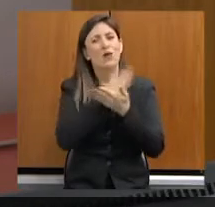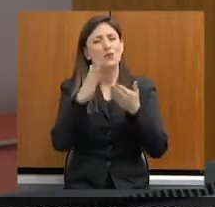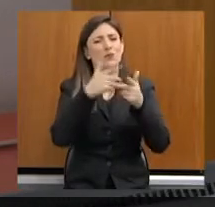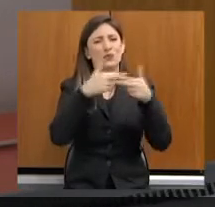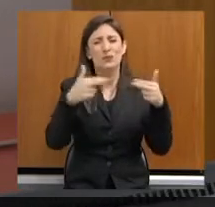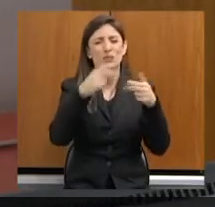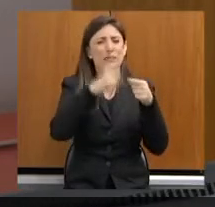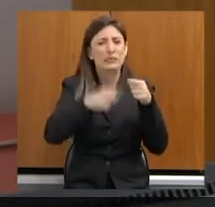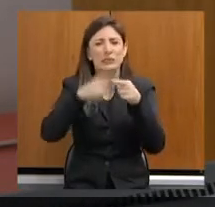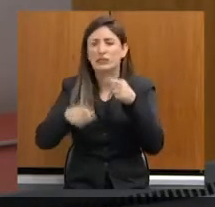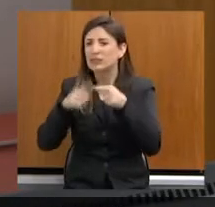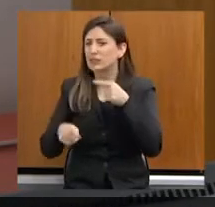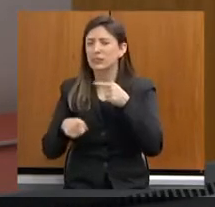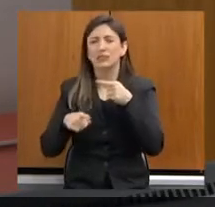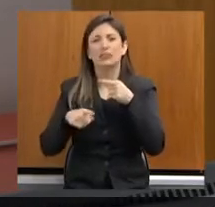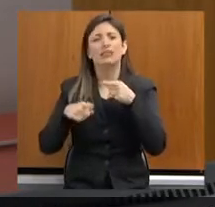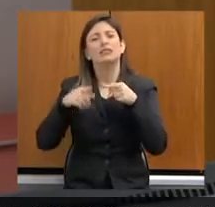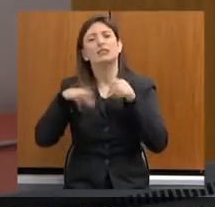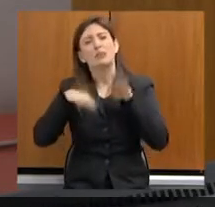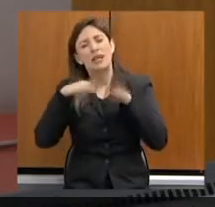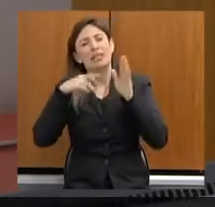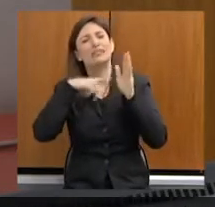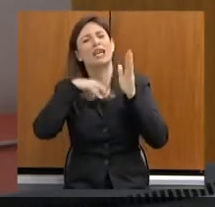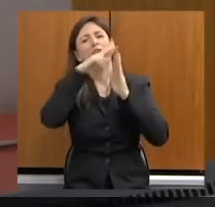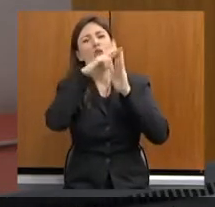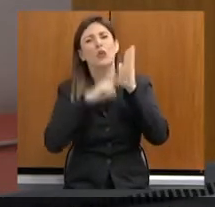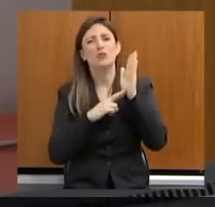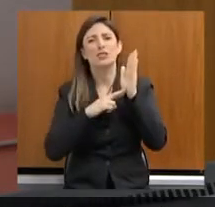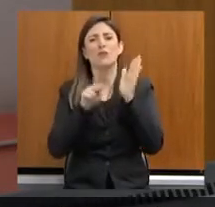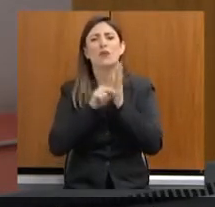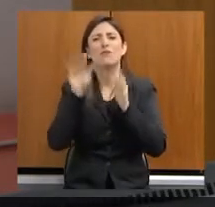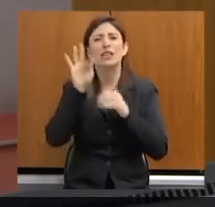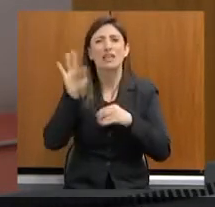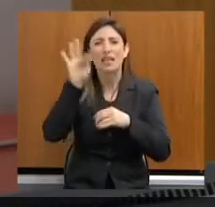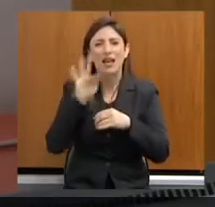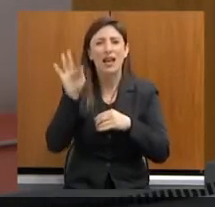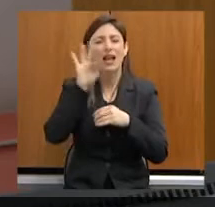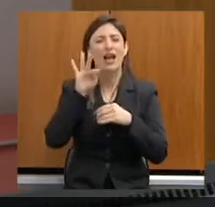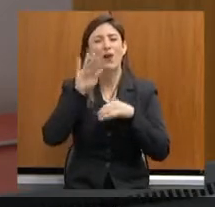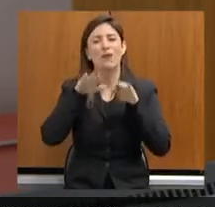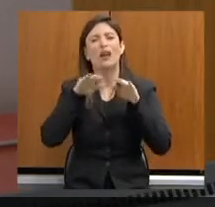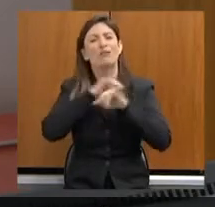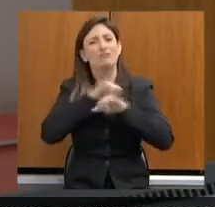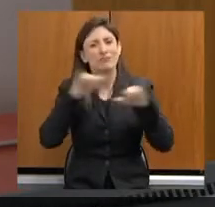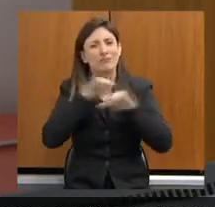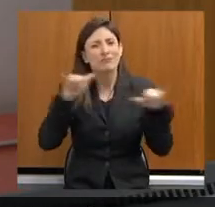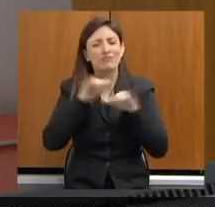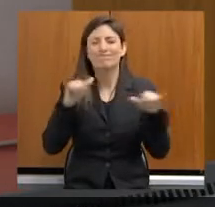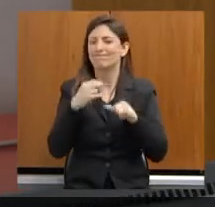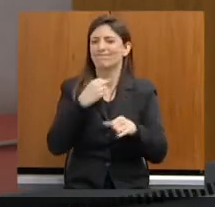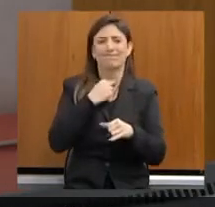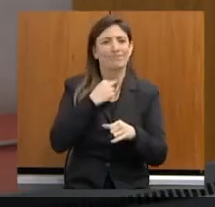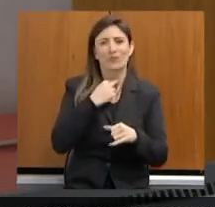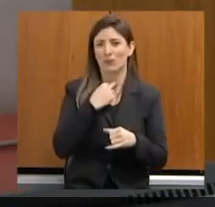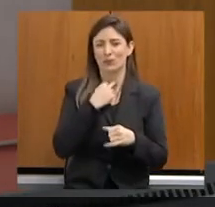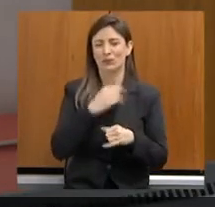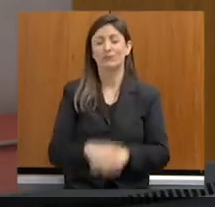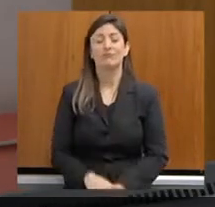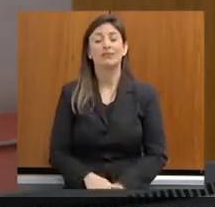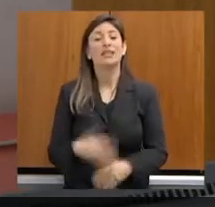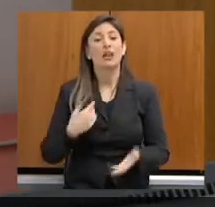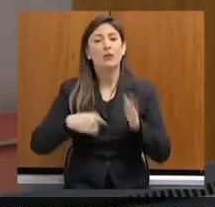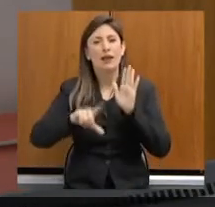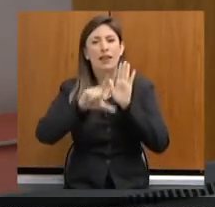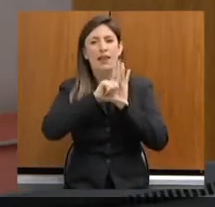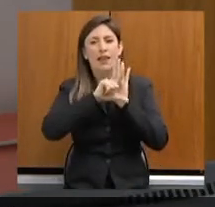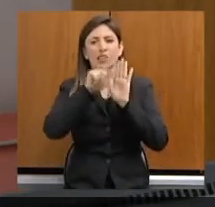do CONAMA de gestão Federal que nos impedem a enquanto estado avançar então desta forma na lei geral